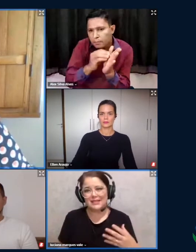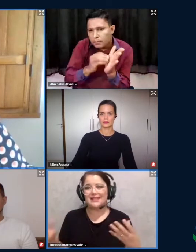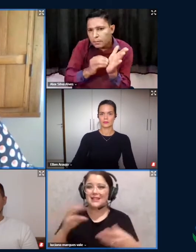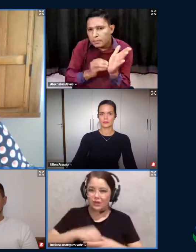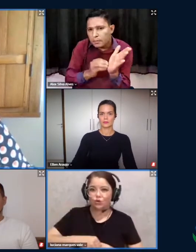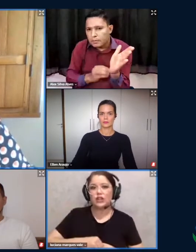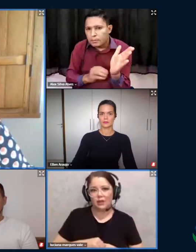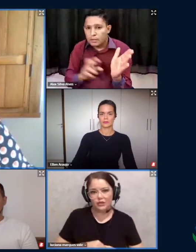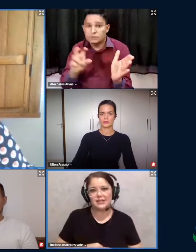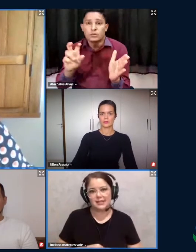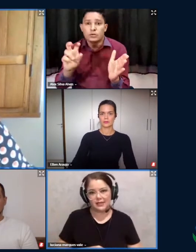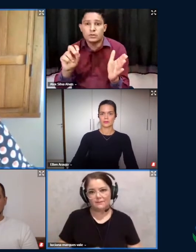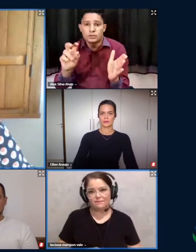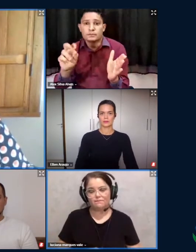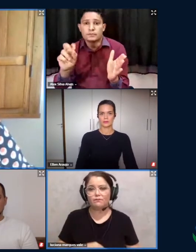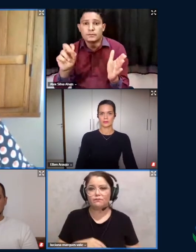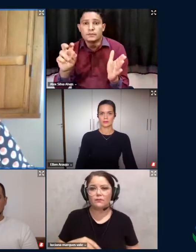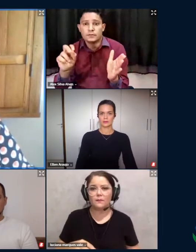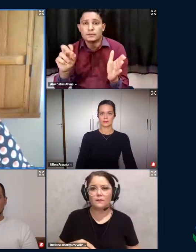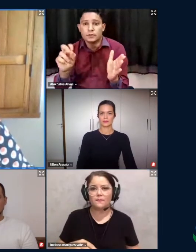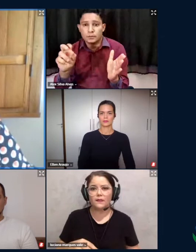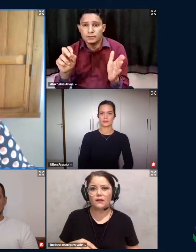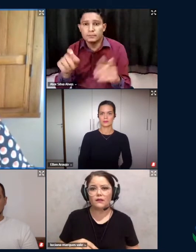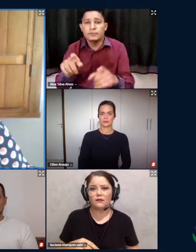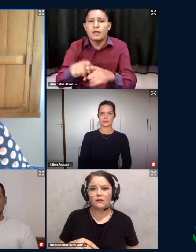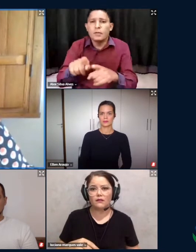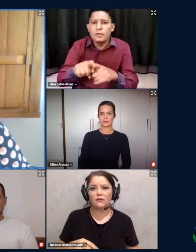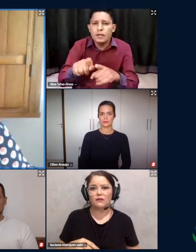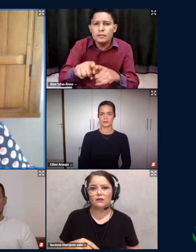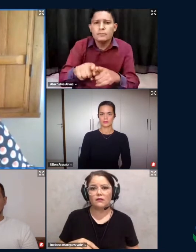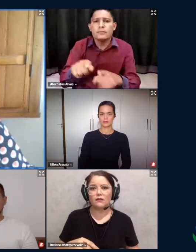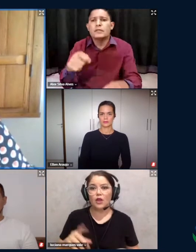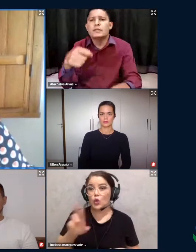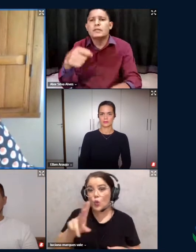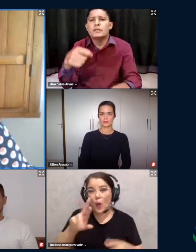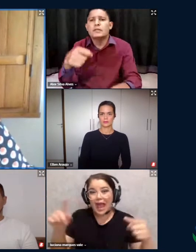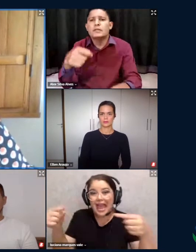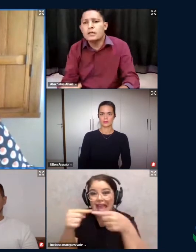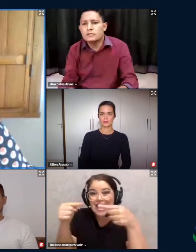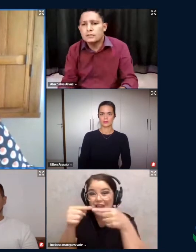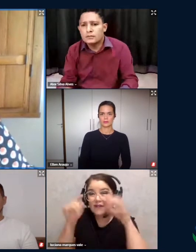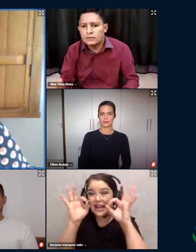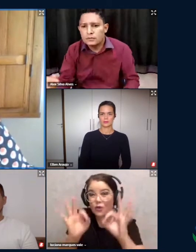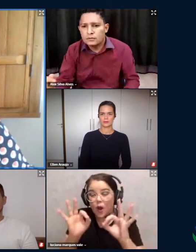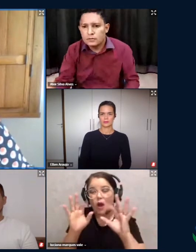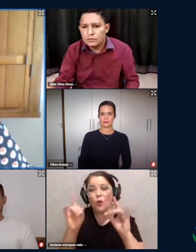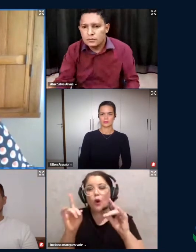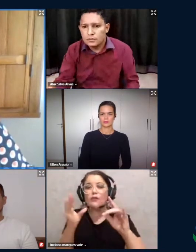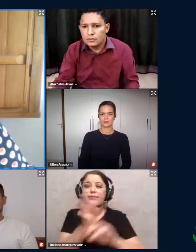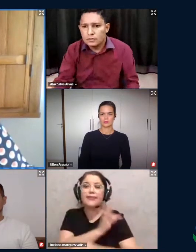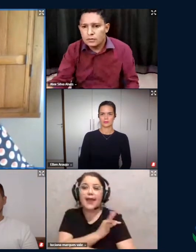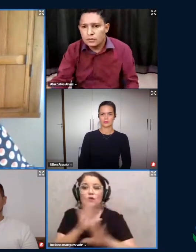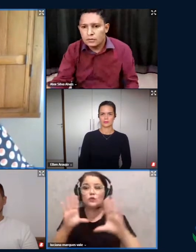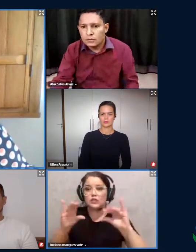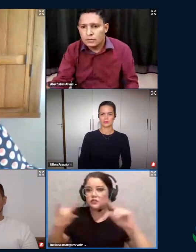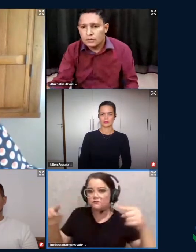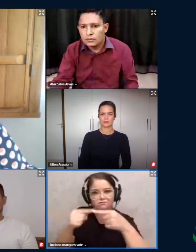uma representação. Não era um equivalente, exatamente. Não se podia dizer que era um equivalente técnico-científico.